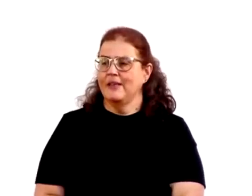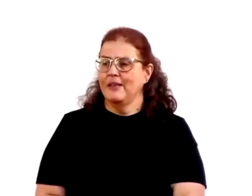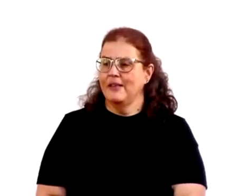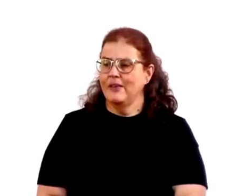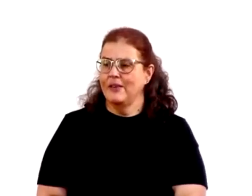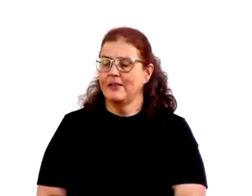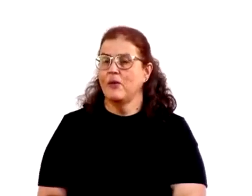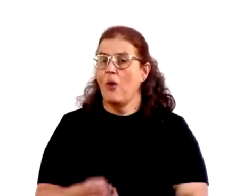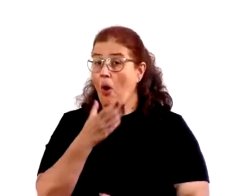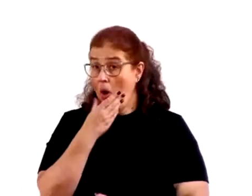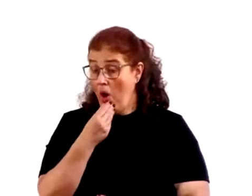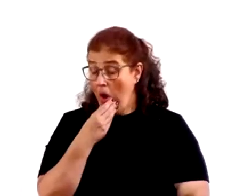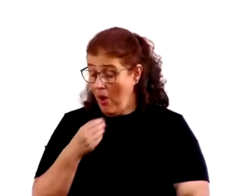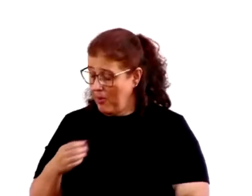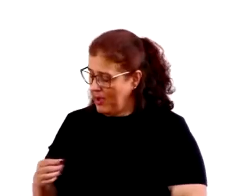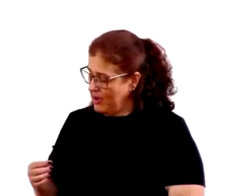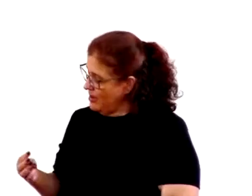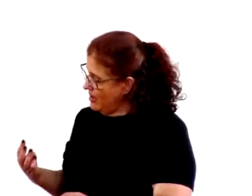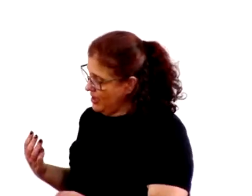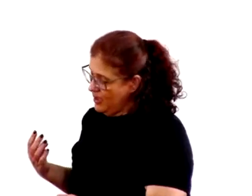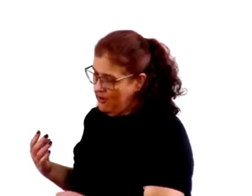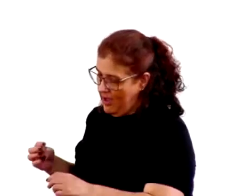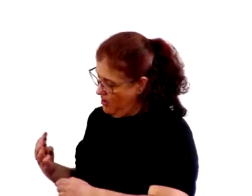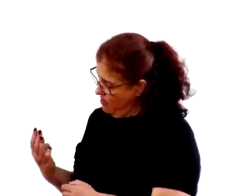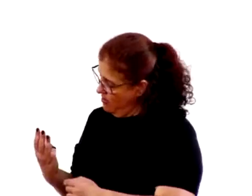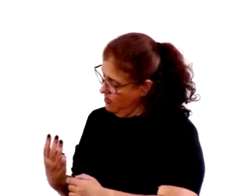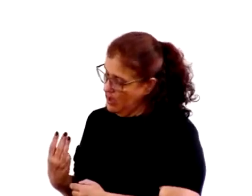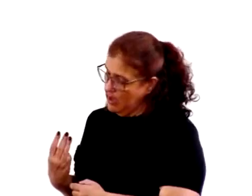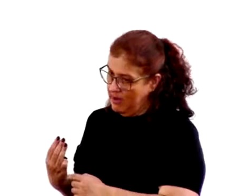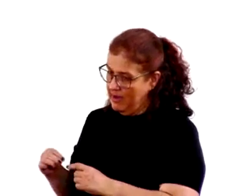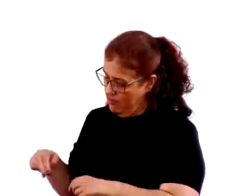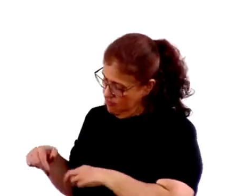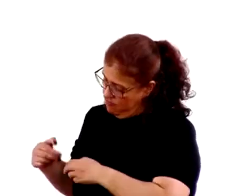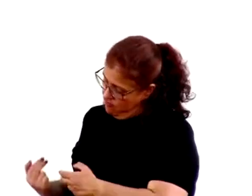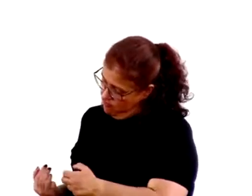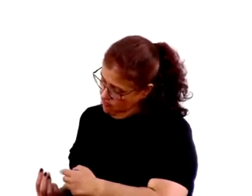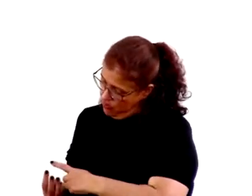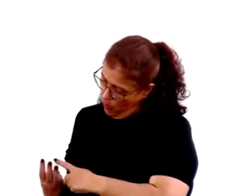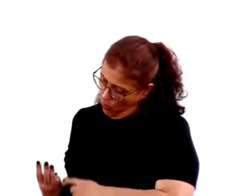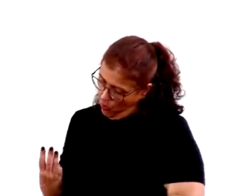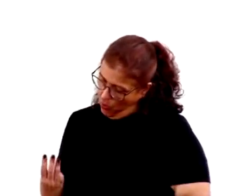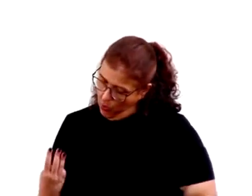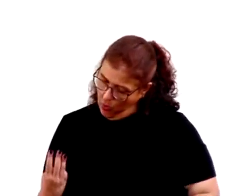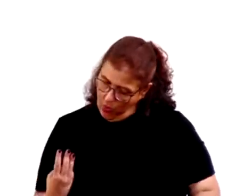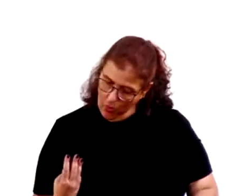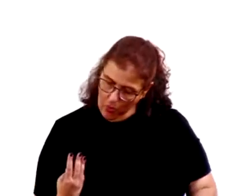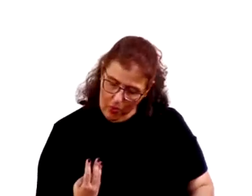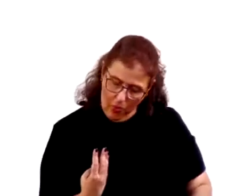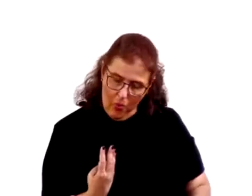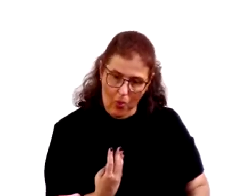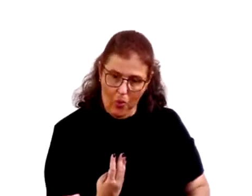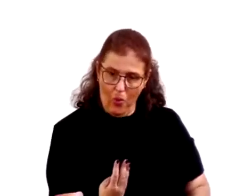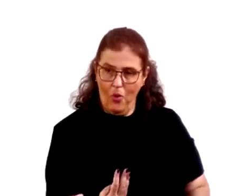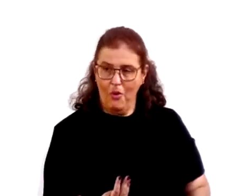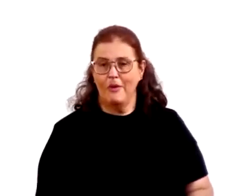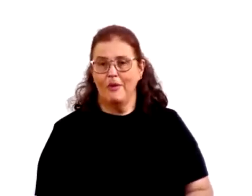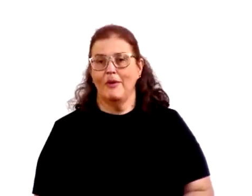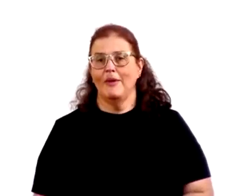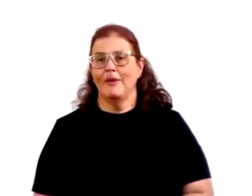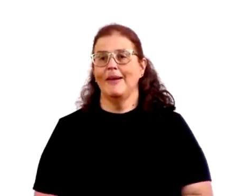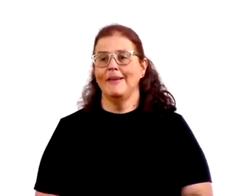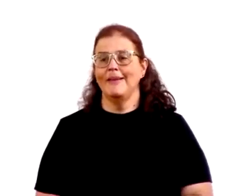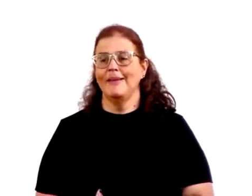são magos, é uma comitiva enorme, que fez talvez 700, 800 quilômetros